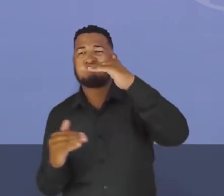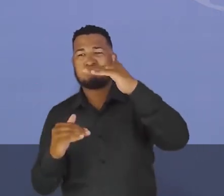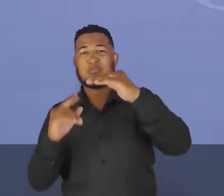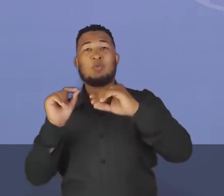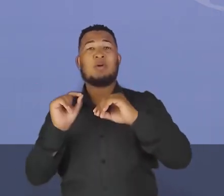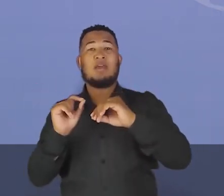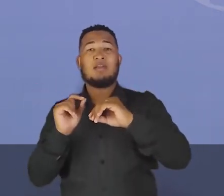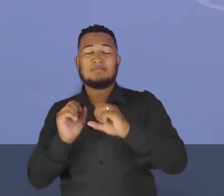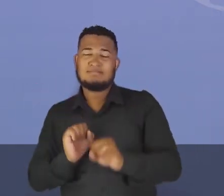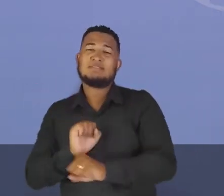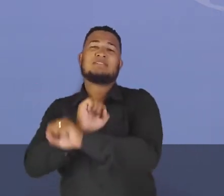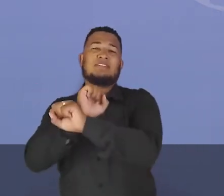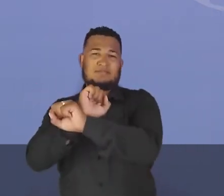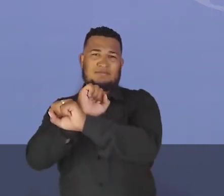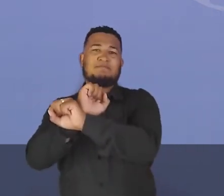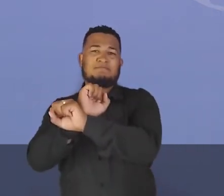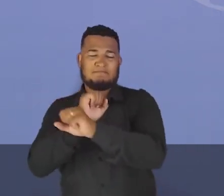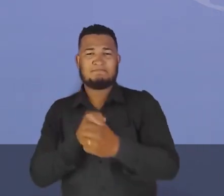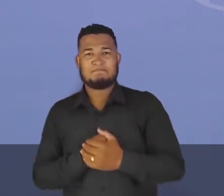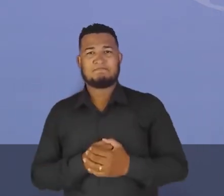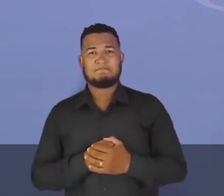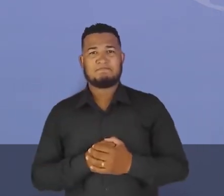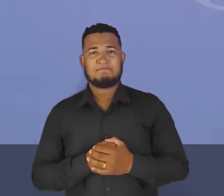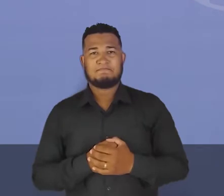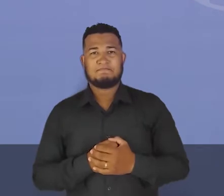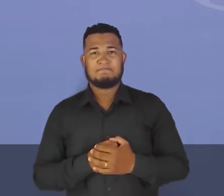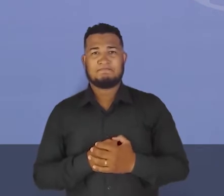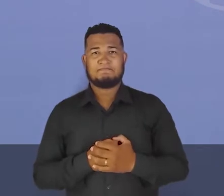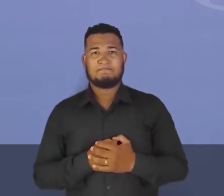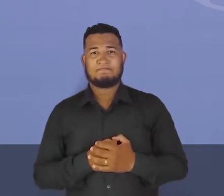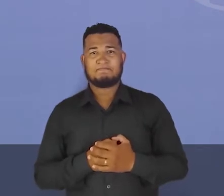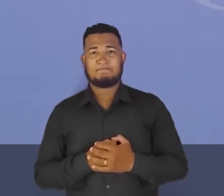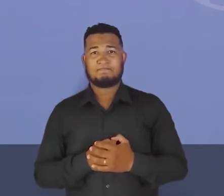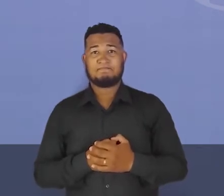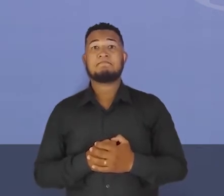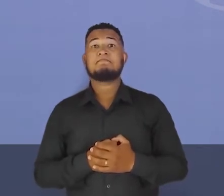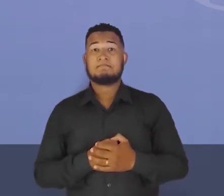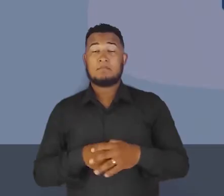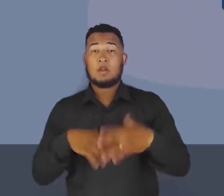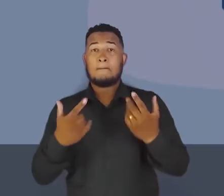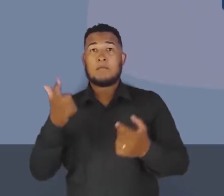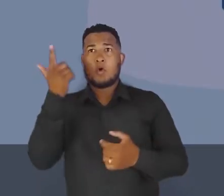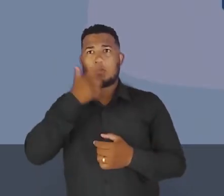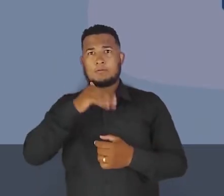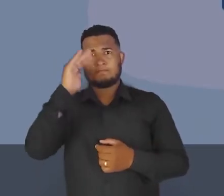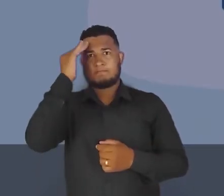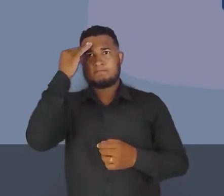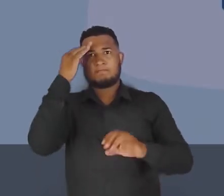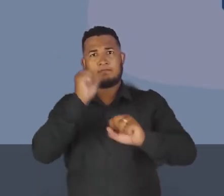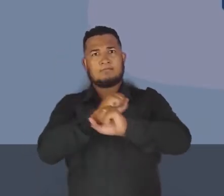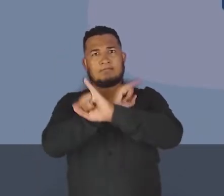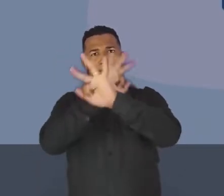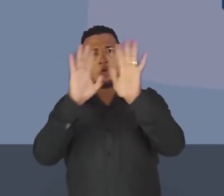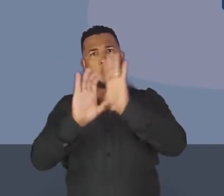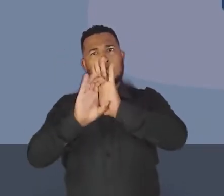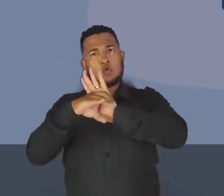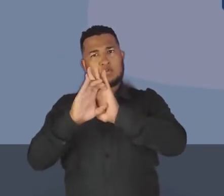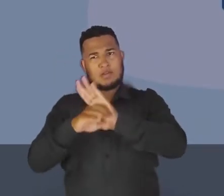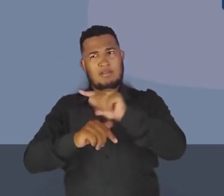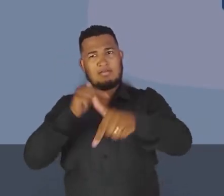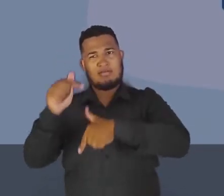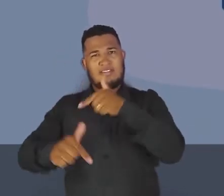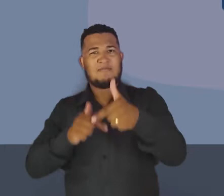como eram entendidos, compreendidos os escravos. E aí, para a gente concluir essa noção de trabalho na